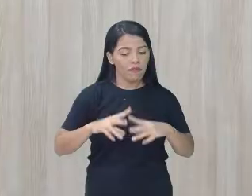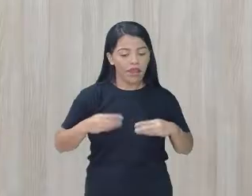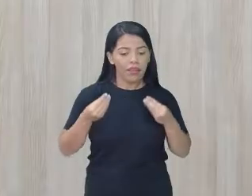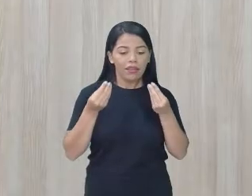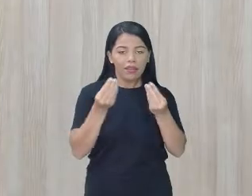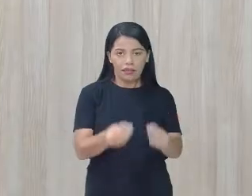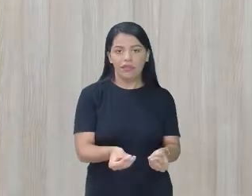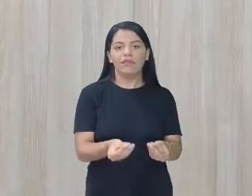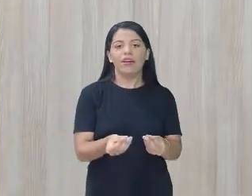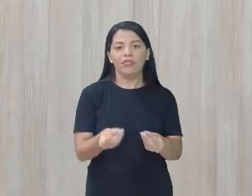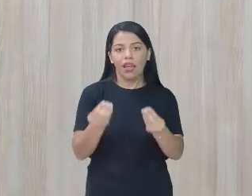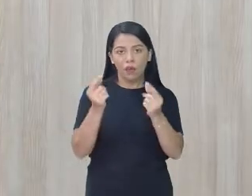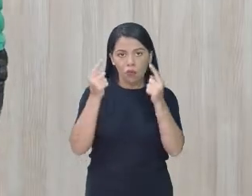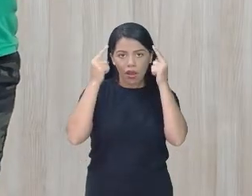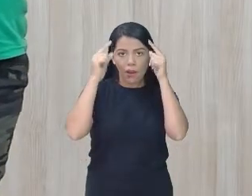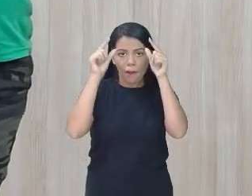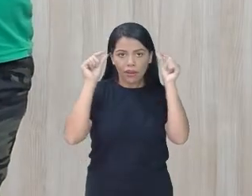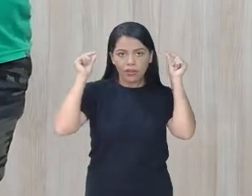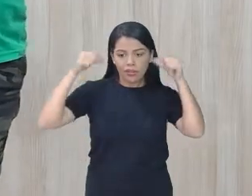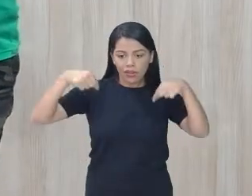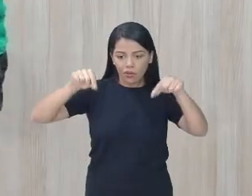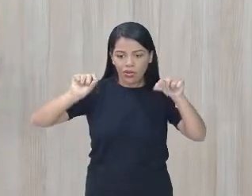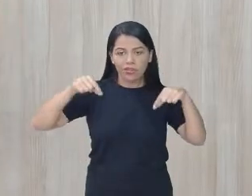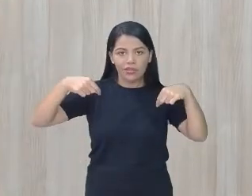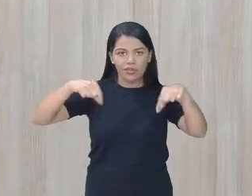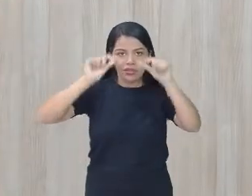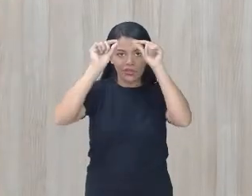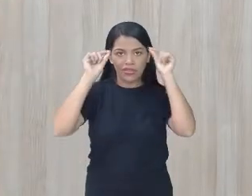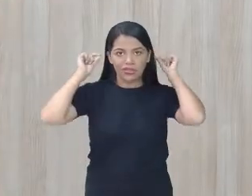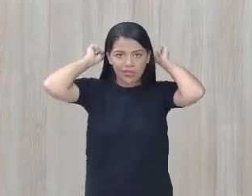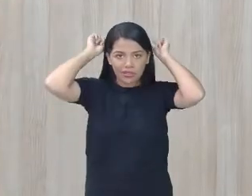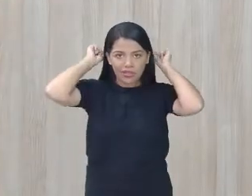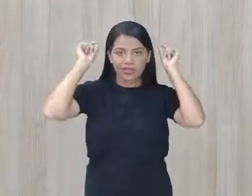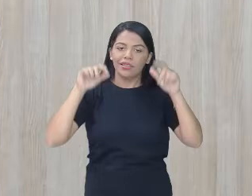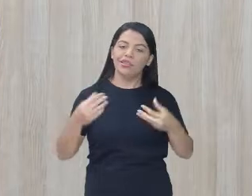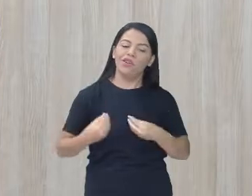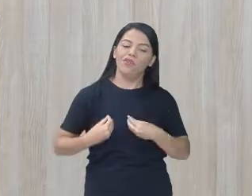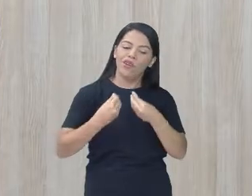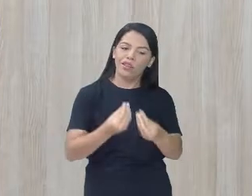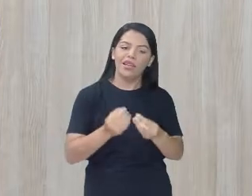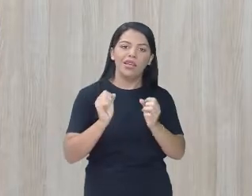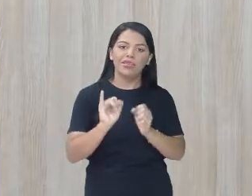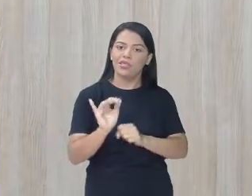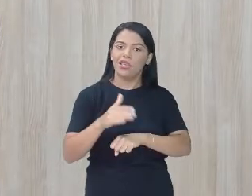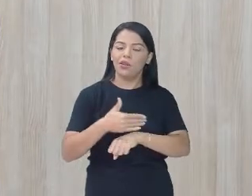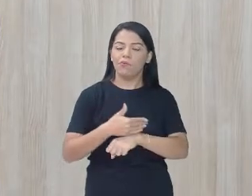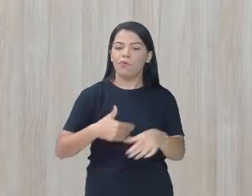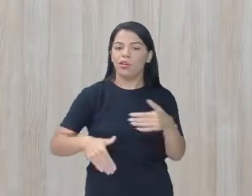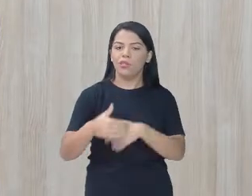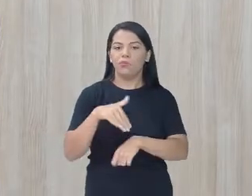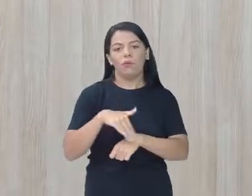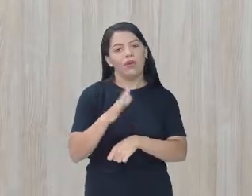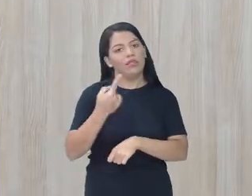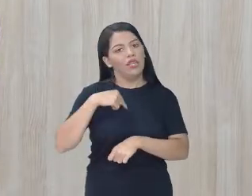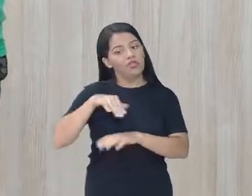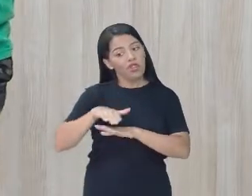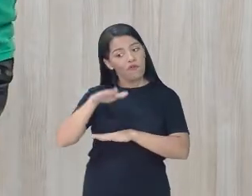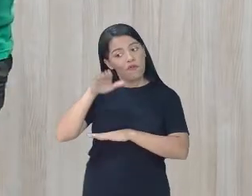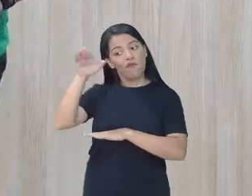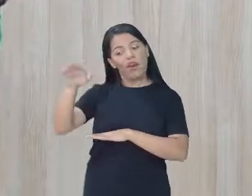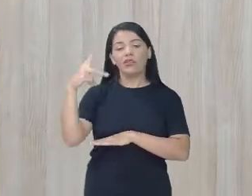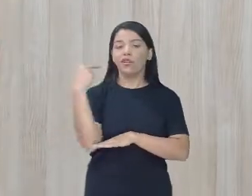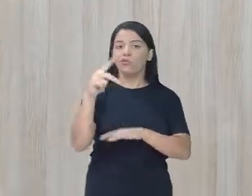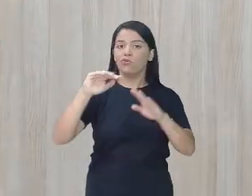A bandana. Então vai ganhar a bandana do professor Luciano aqui. E a gente vai fazer questão de entregar na escola, viu?